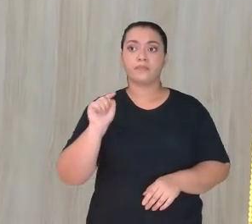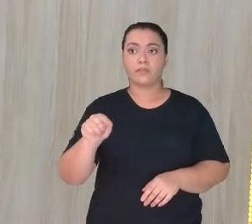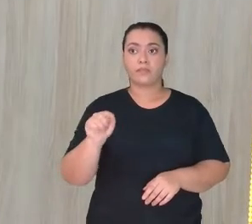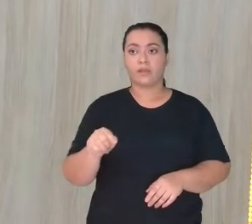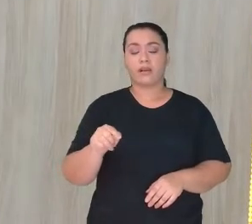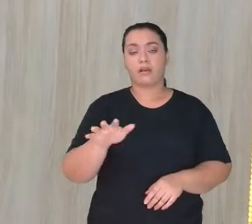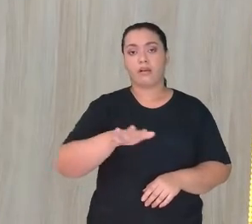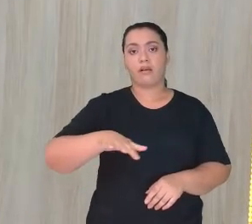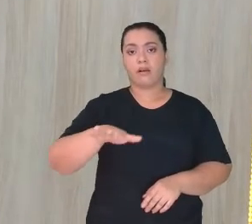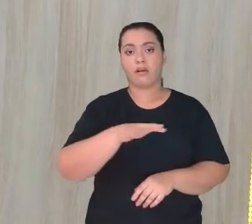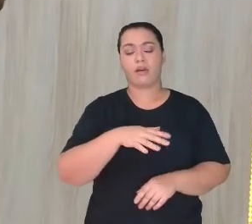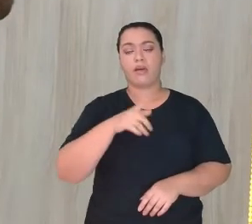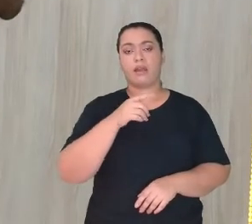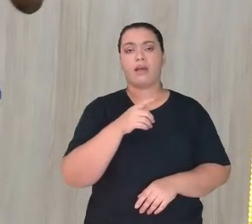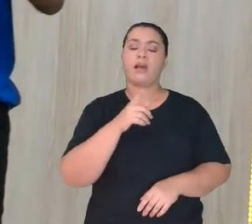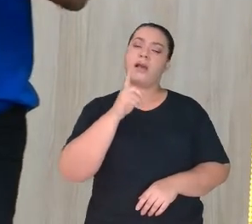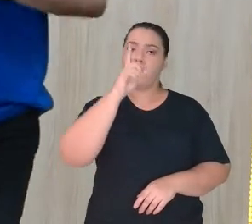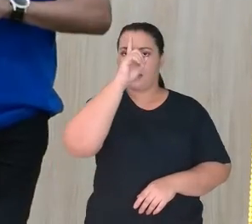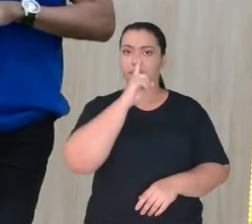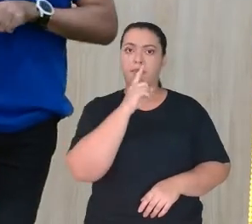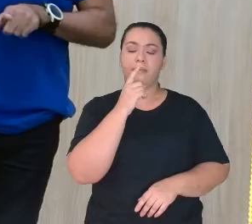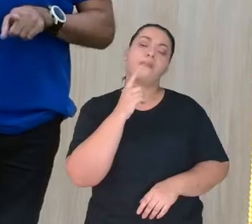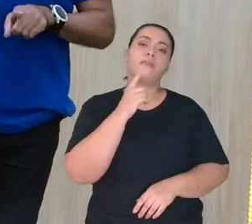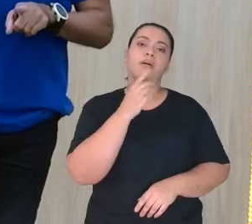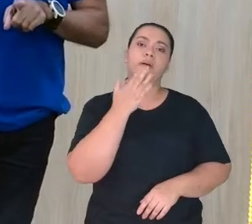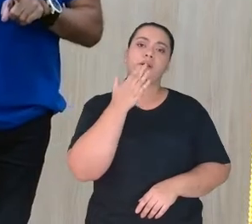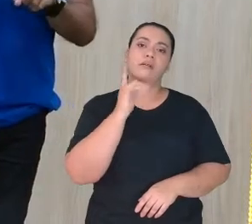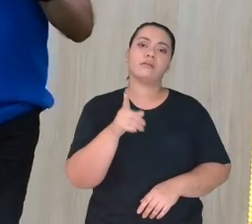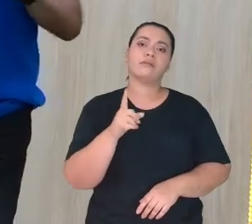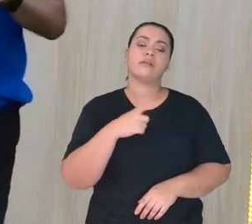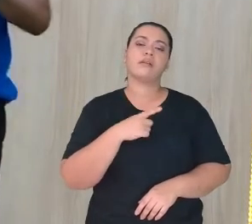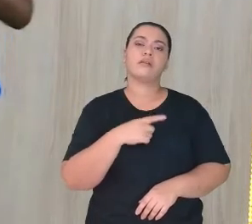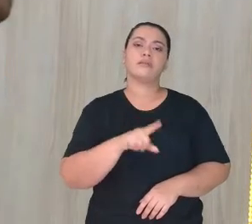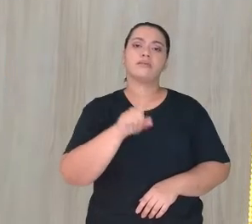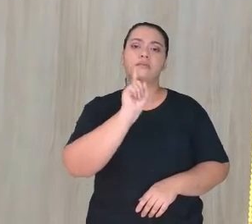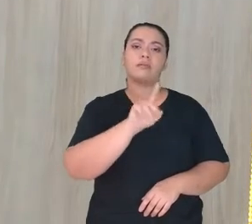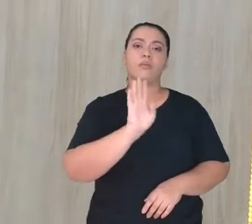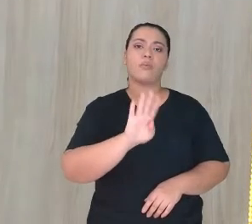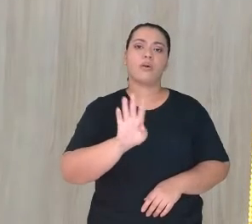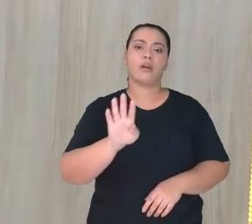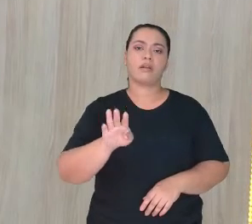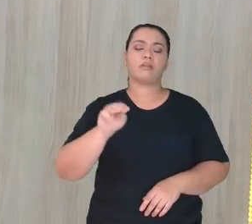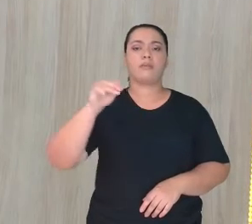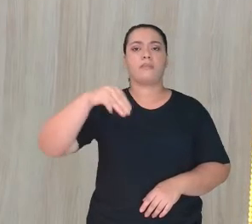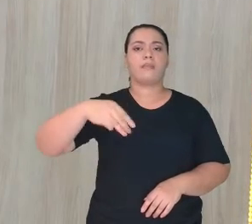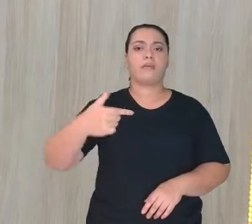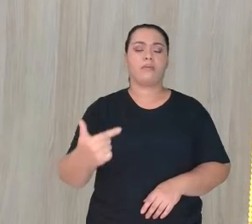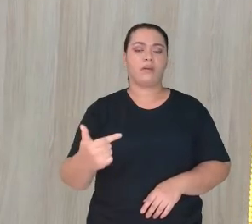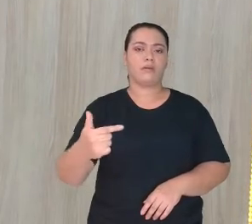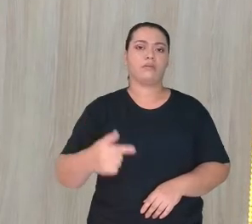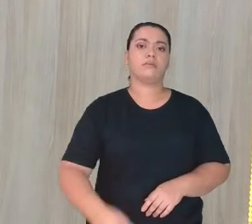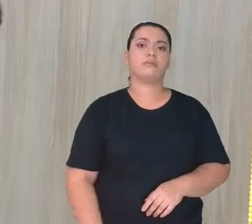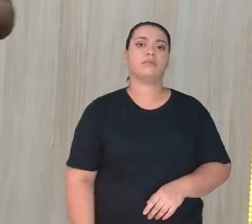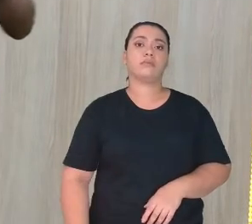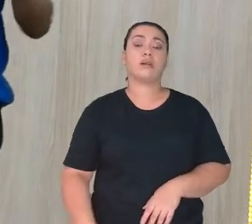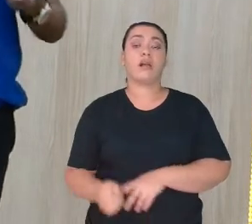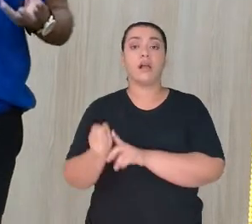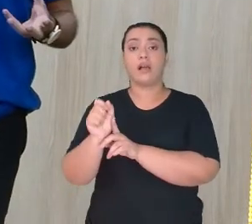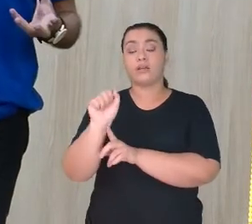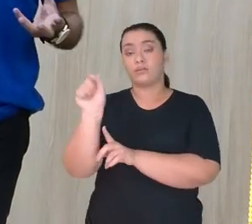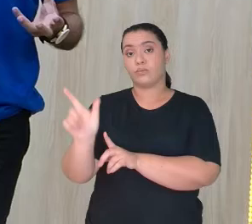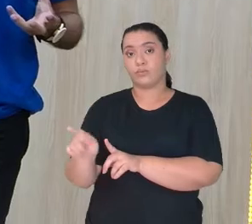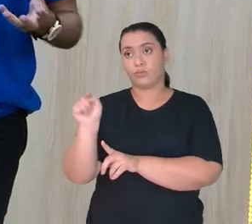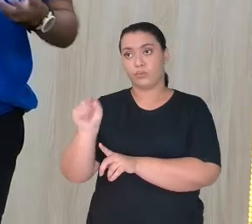quadrado, 12 ao quadrado é 12 vezes 12, 144 metros quadrados. E a do